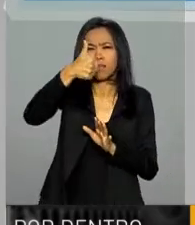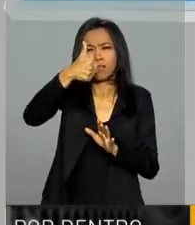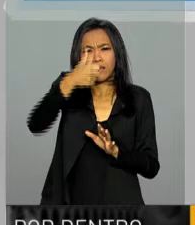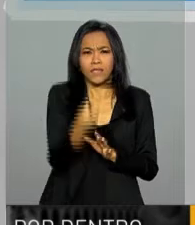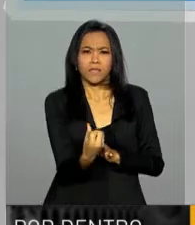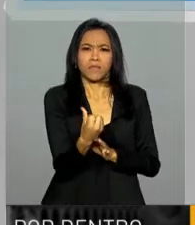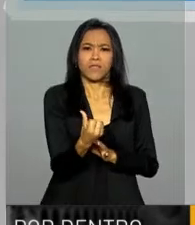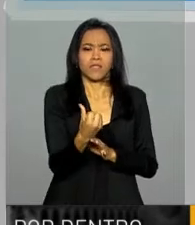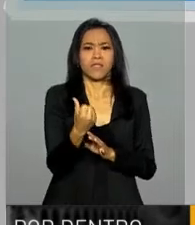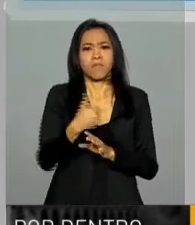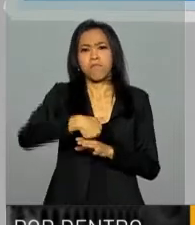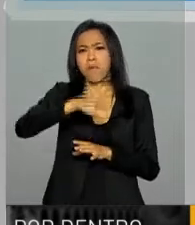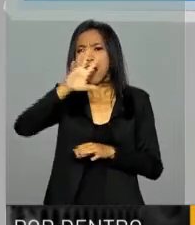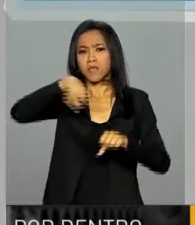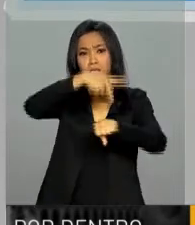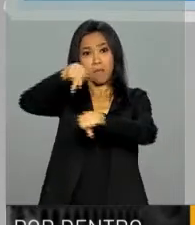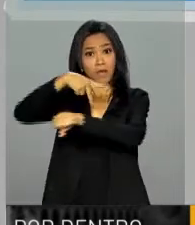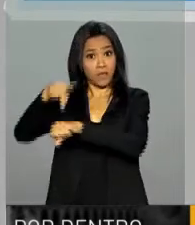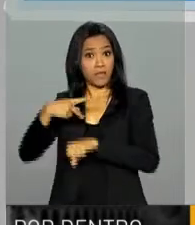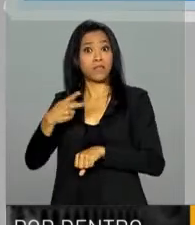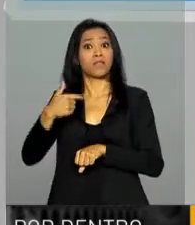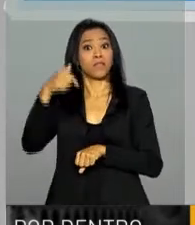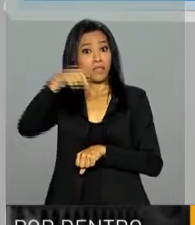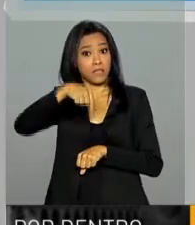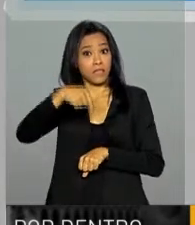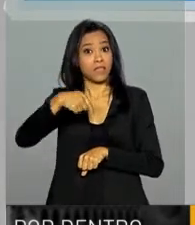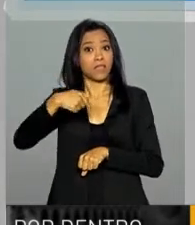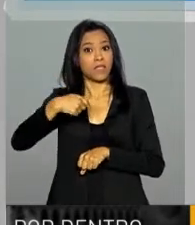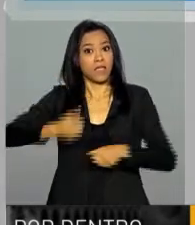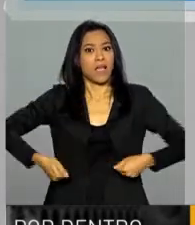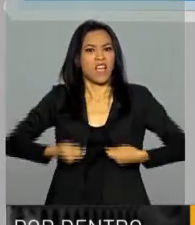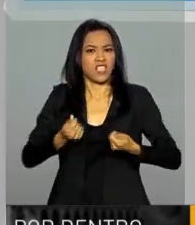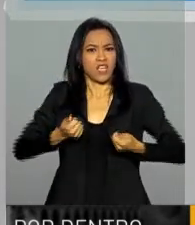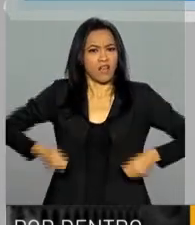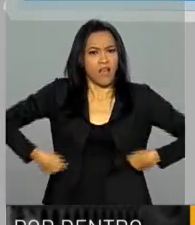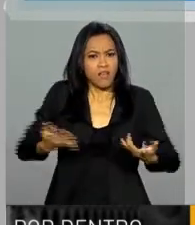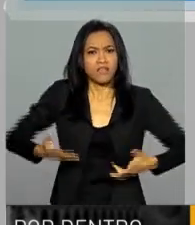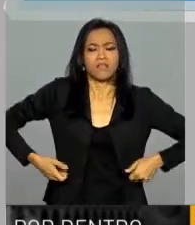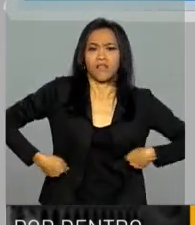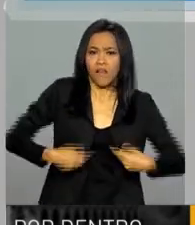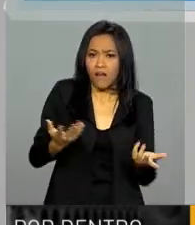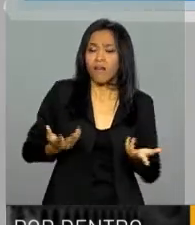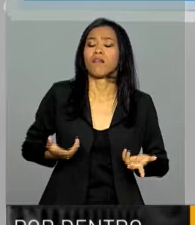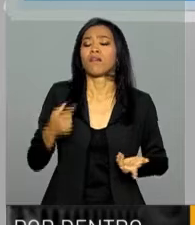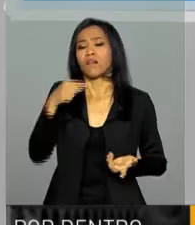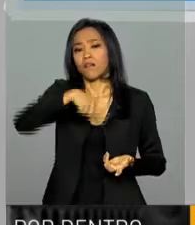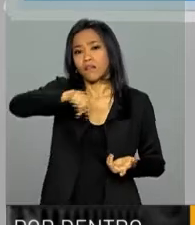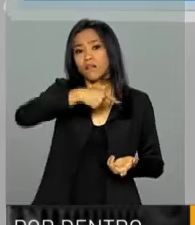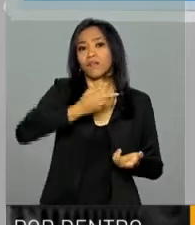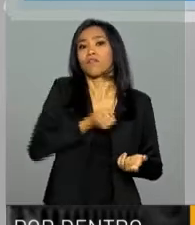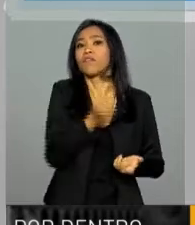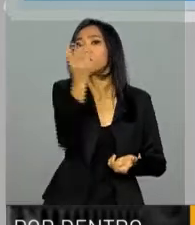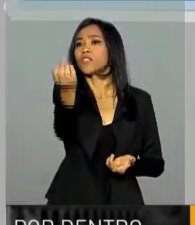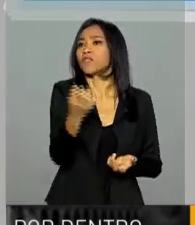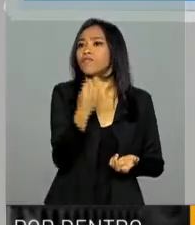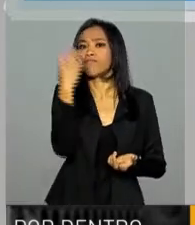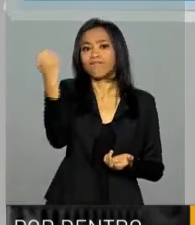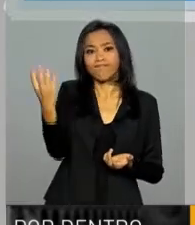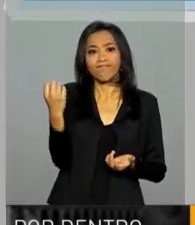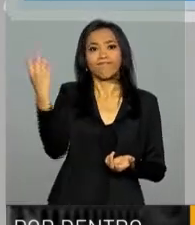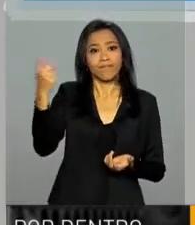nações que mais gostam é o gastaram em turismo de acordo com a divulgação dos dados pela